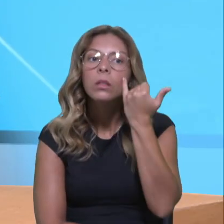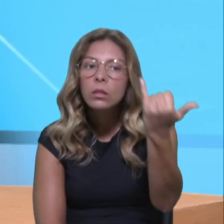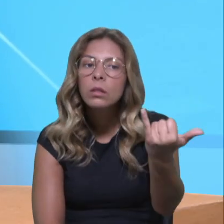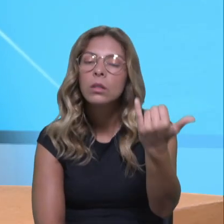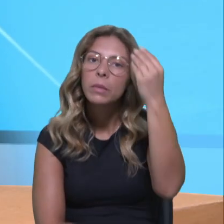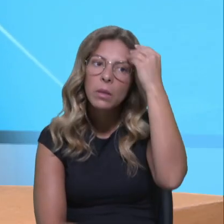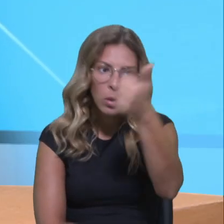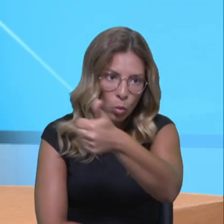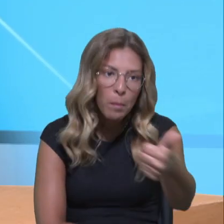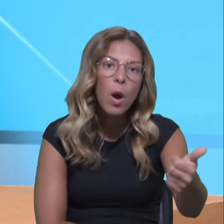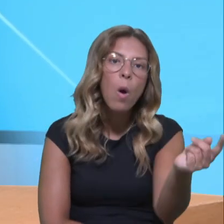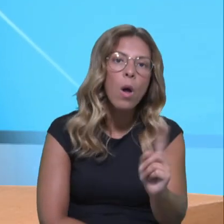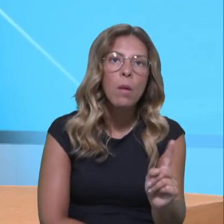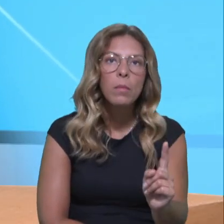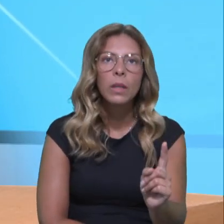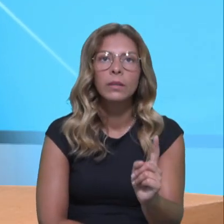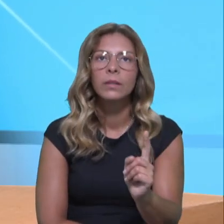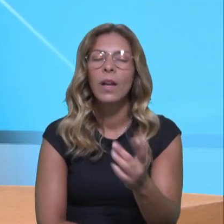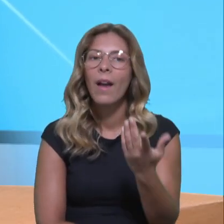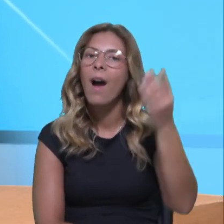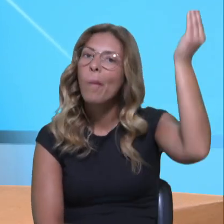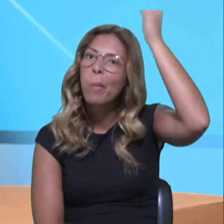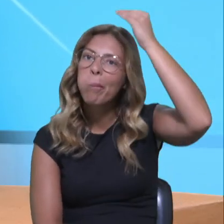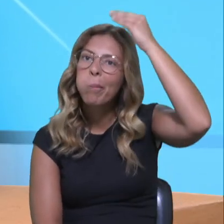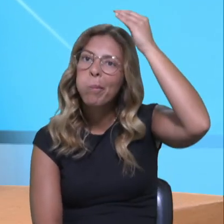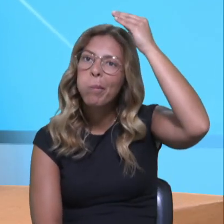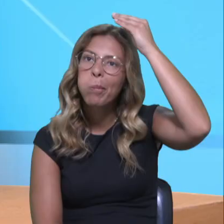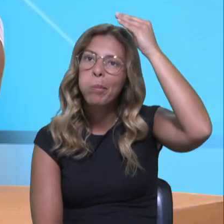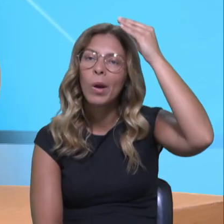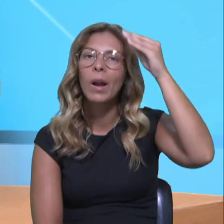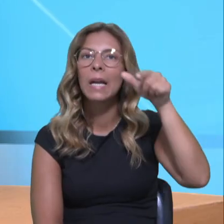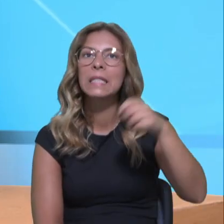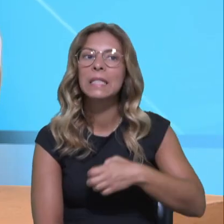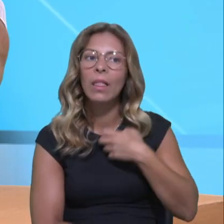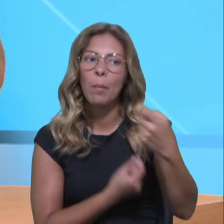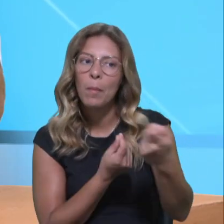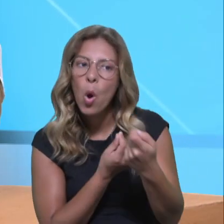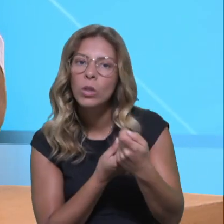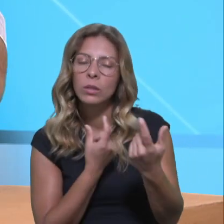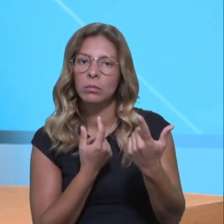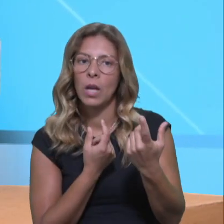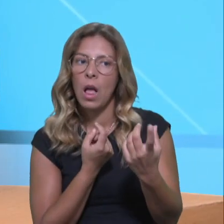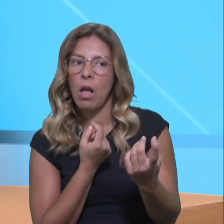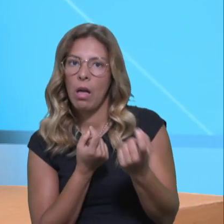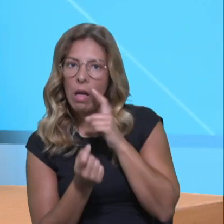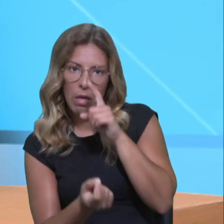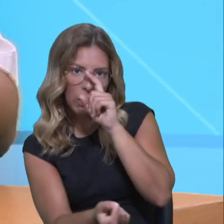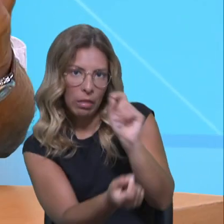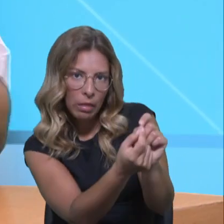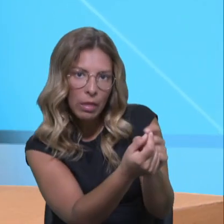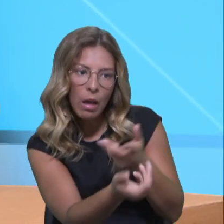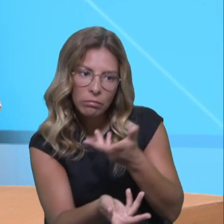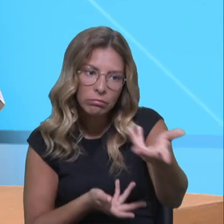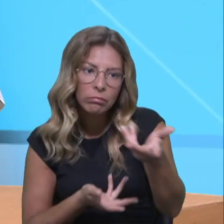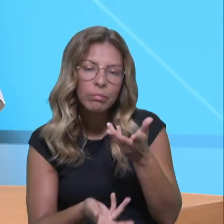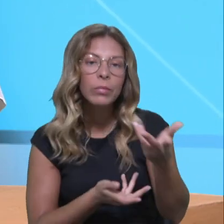bem. E, portanto, isto acontece numa aldeia. Este sentido da vizinhança, da proximidade, da inquietação, da preocupação. As